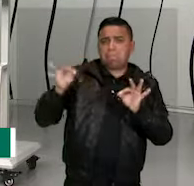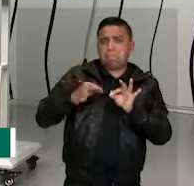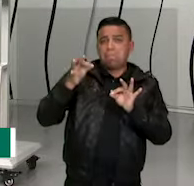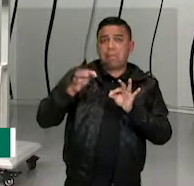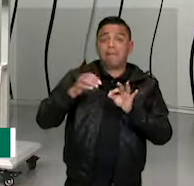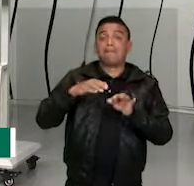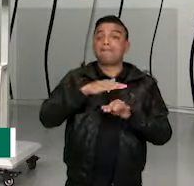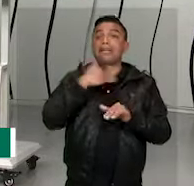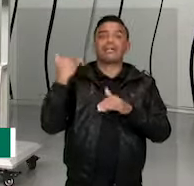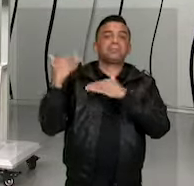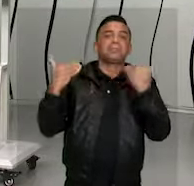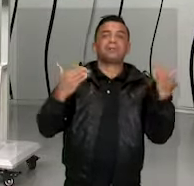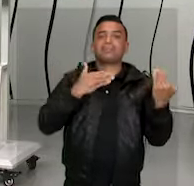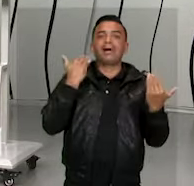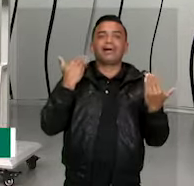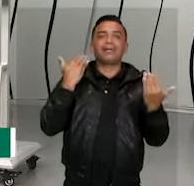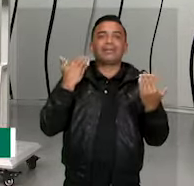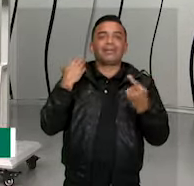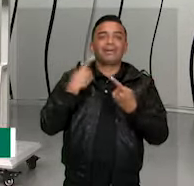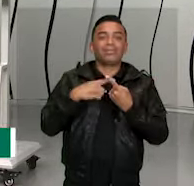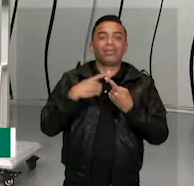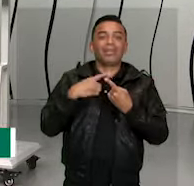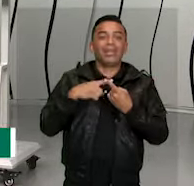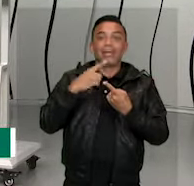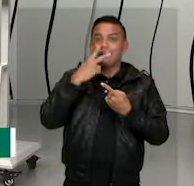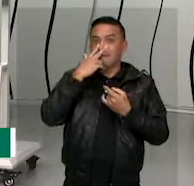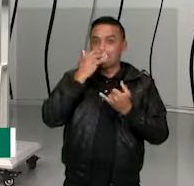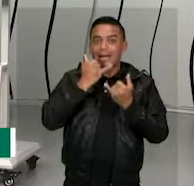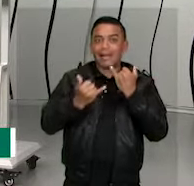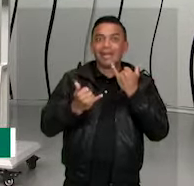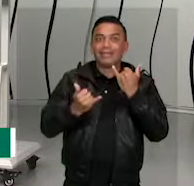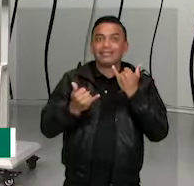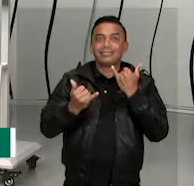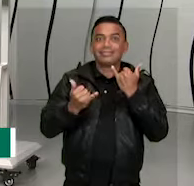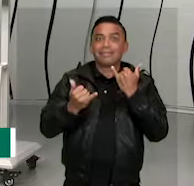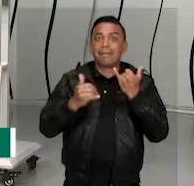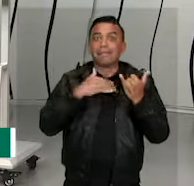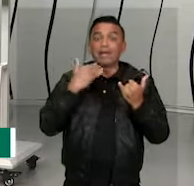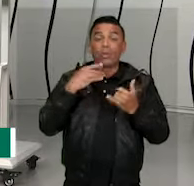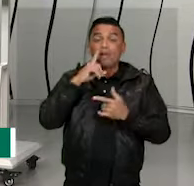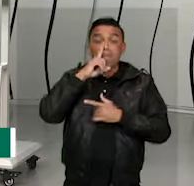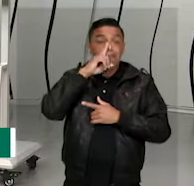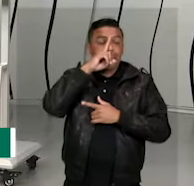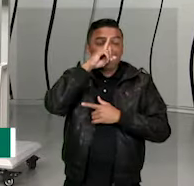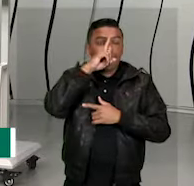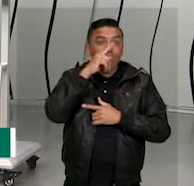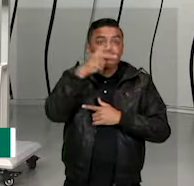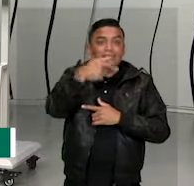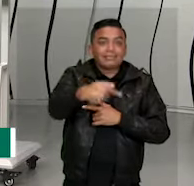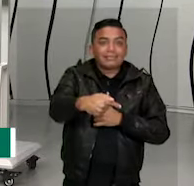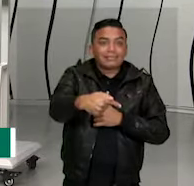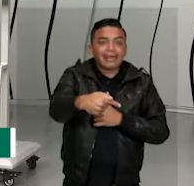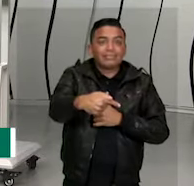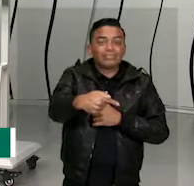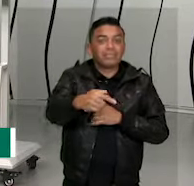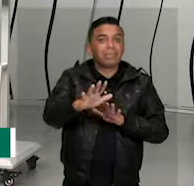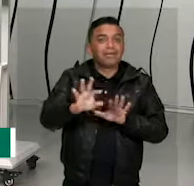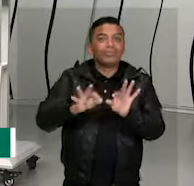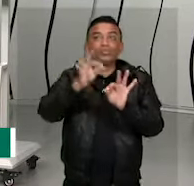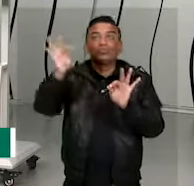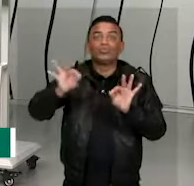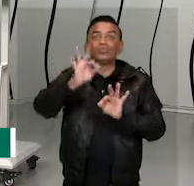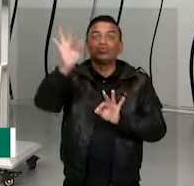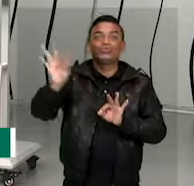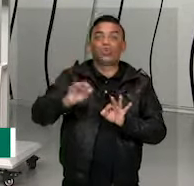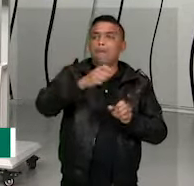ele passou a impressão de que ele matou 7 coisas de perigosas de uma vez, embora tenham sido moscas.